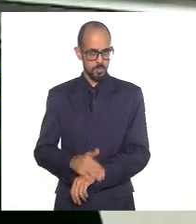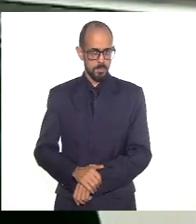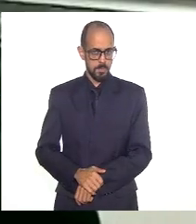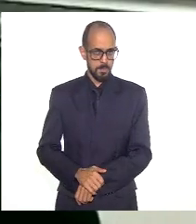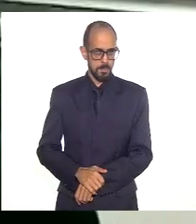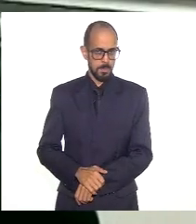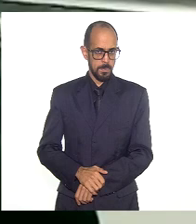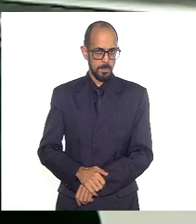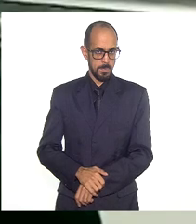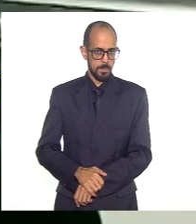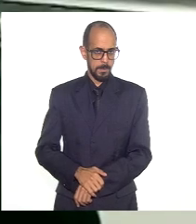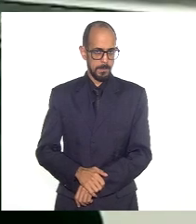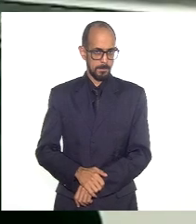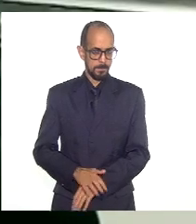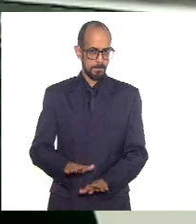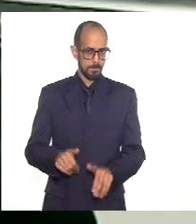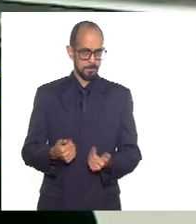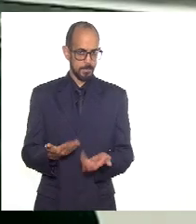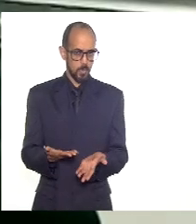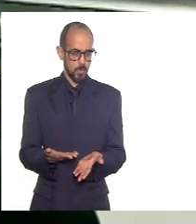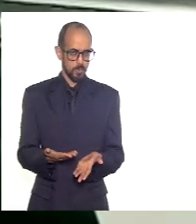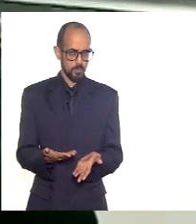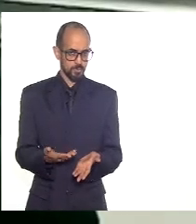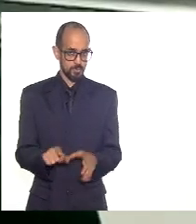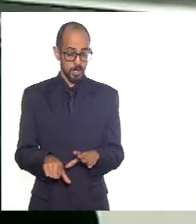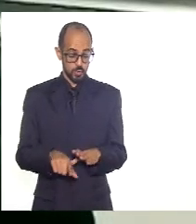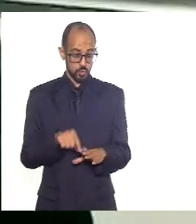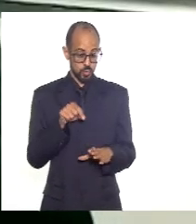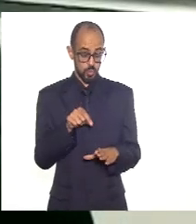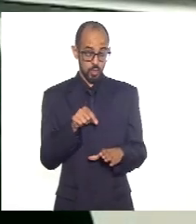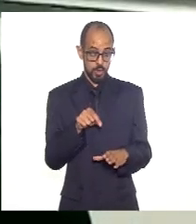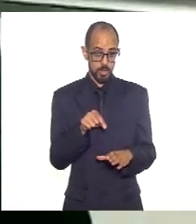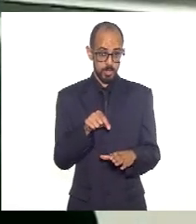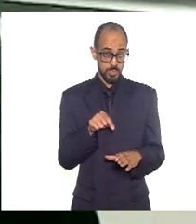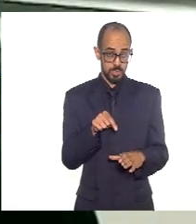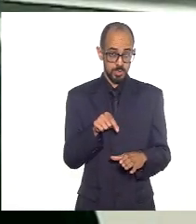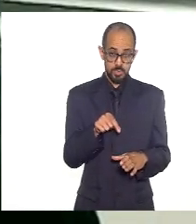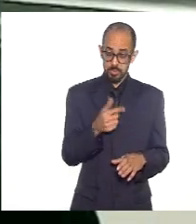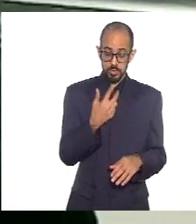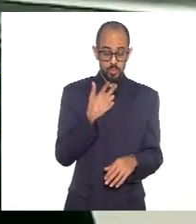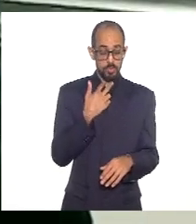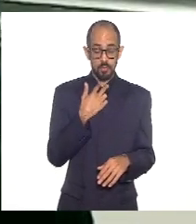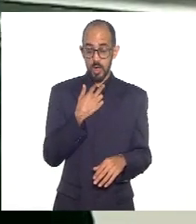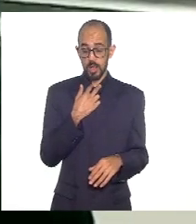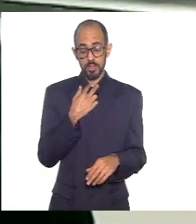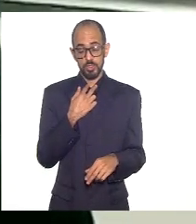E aí a livre nomeação não pode se dar